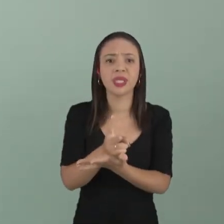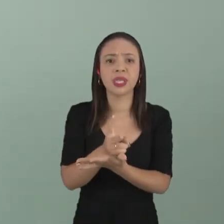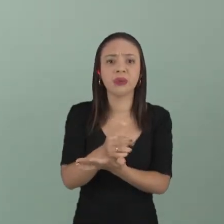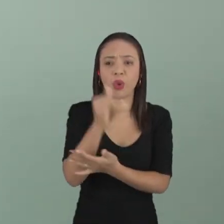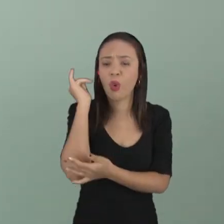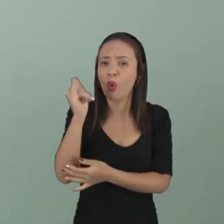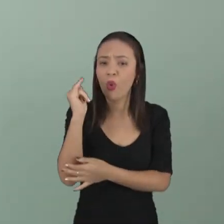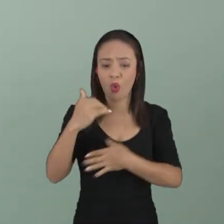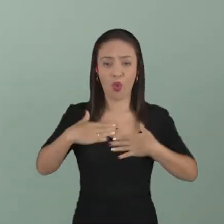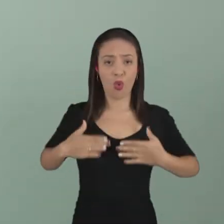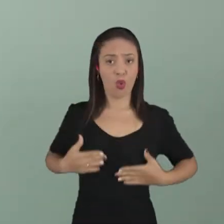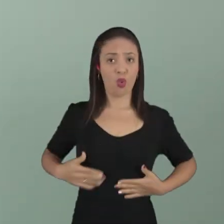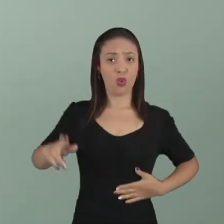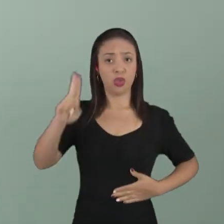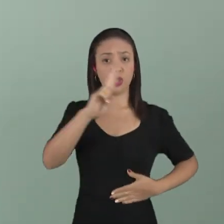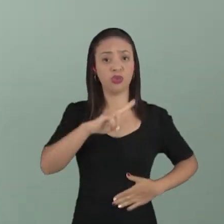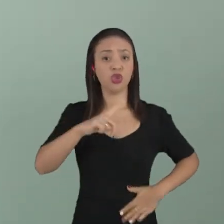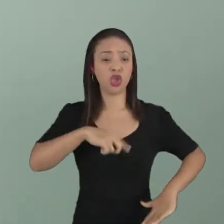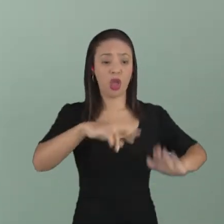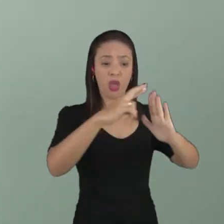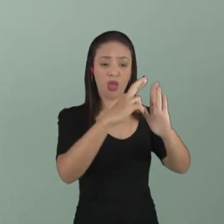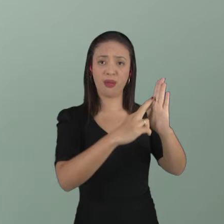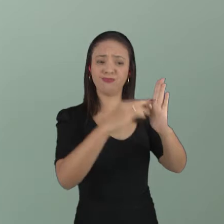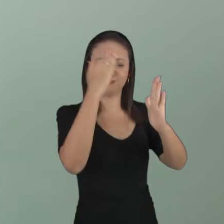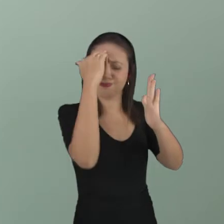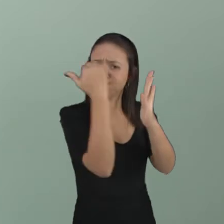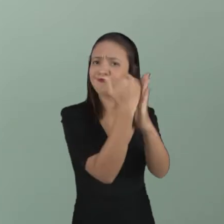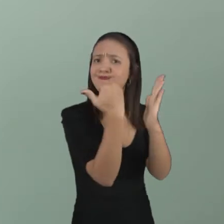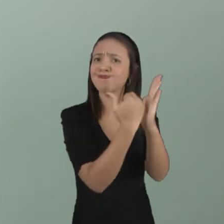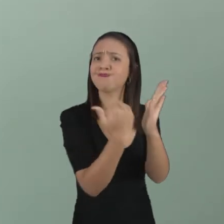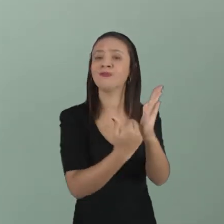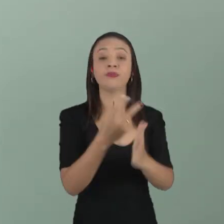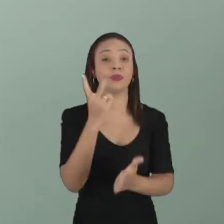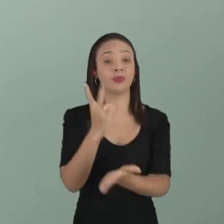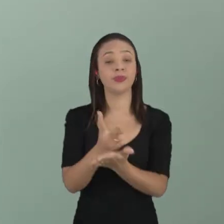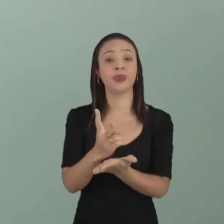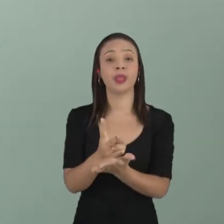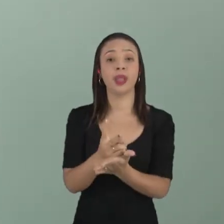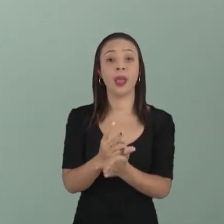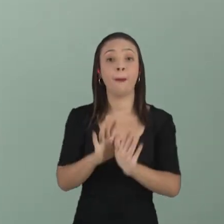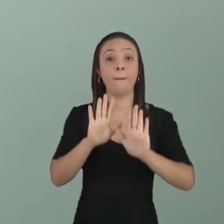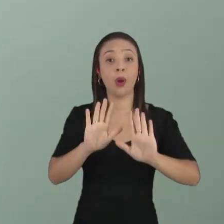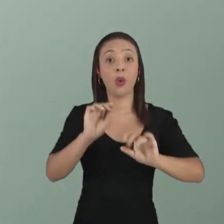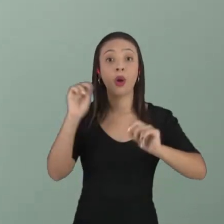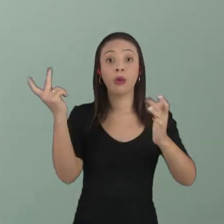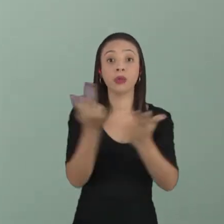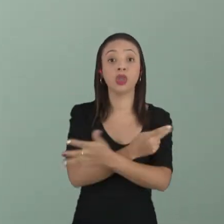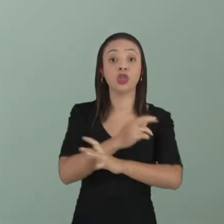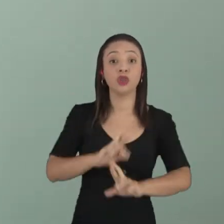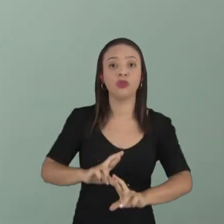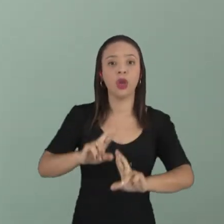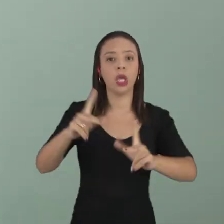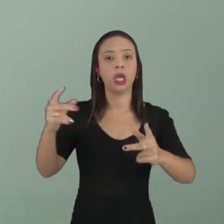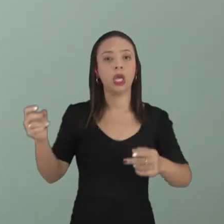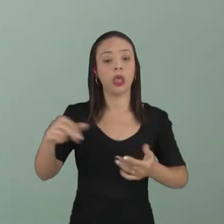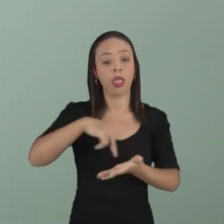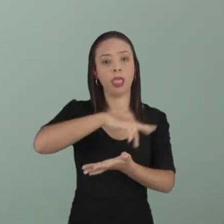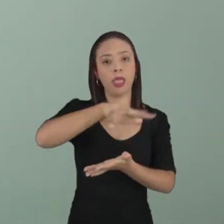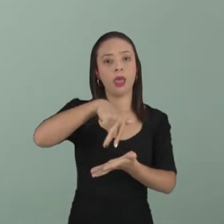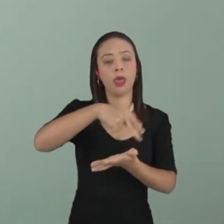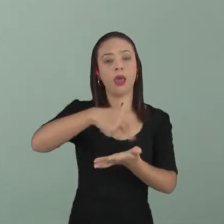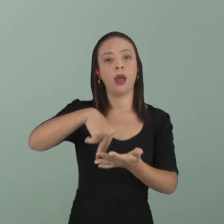corpo, ela tinha que seguir regras pré-estabelecidas. O que acontece na dança contemporânea? Na